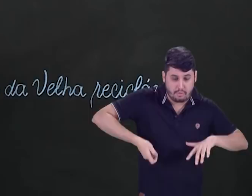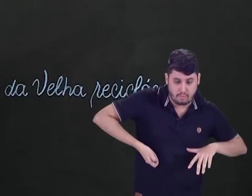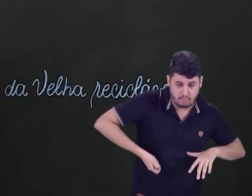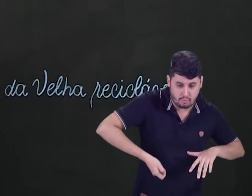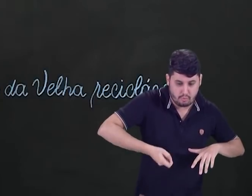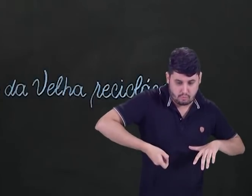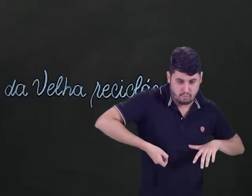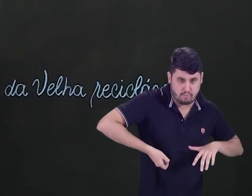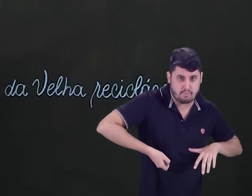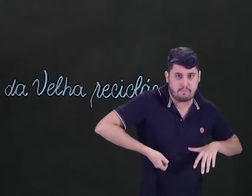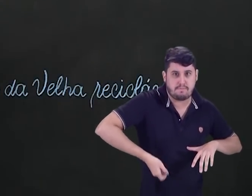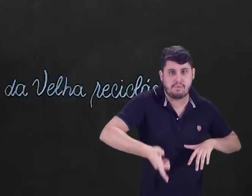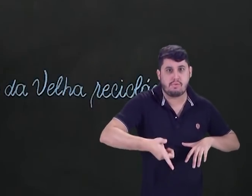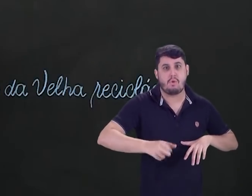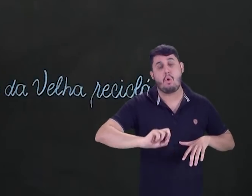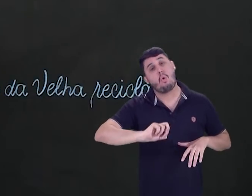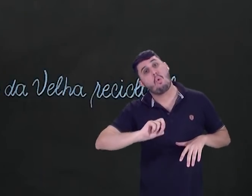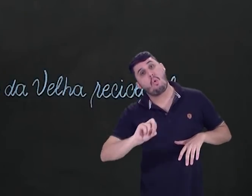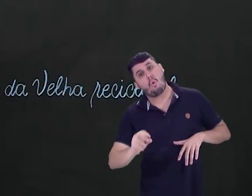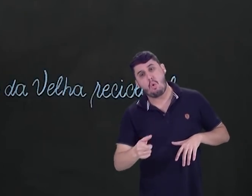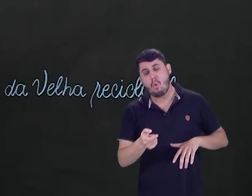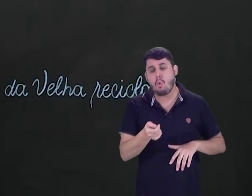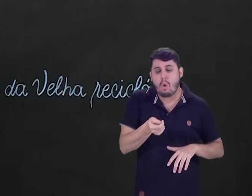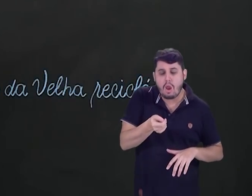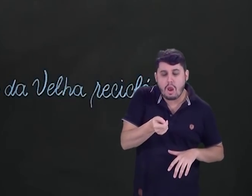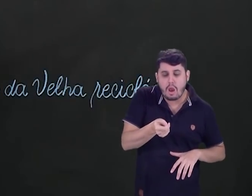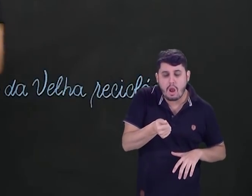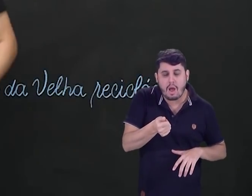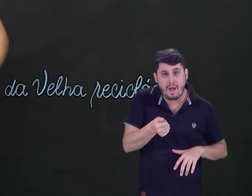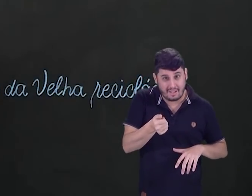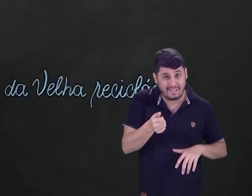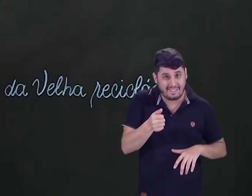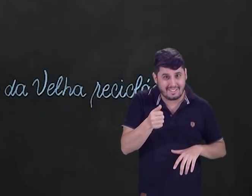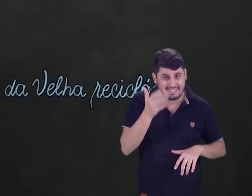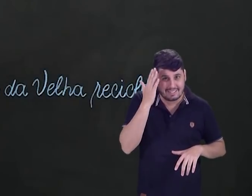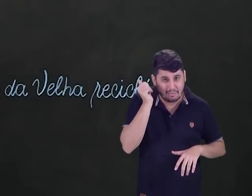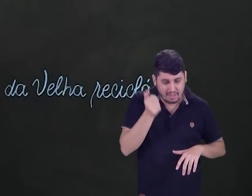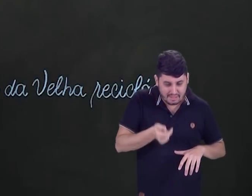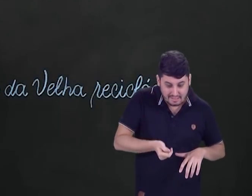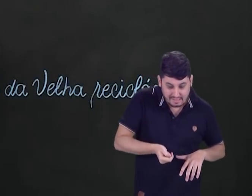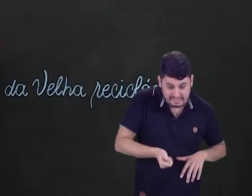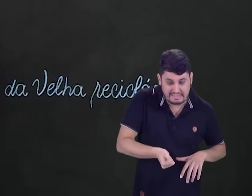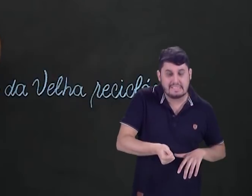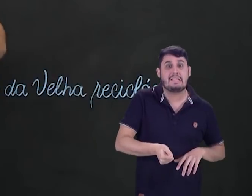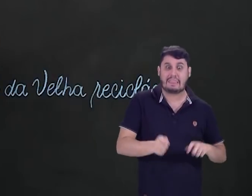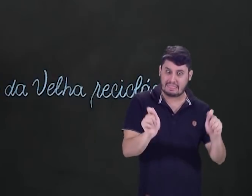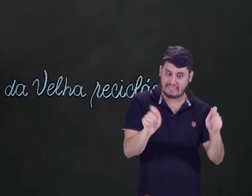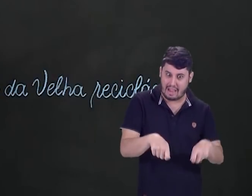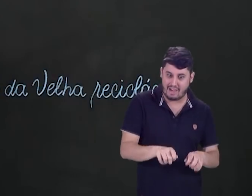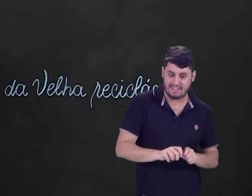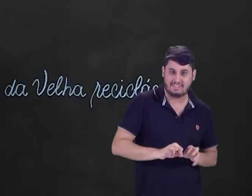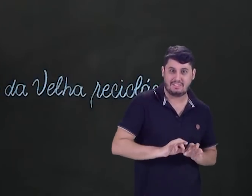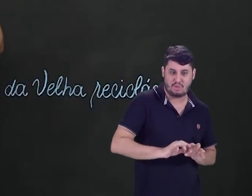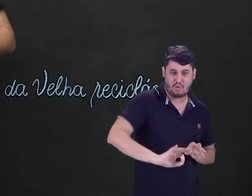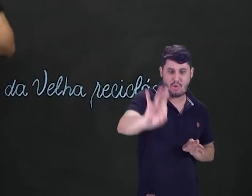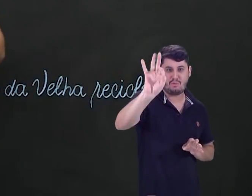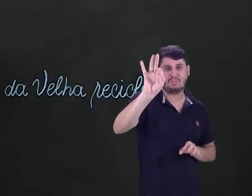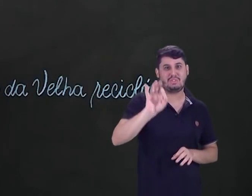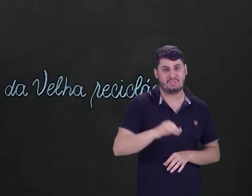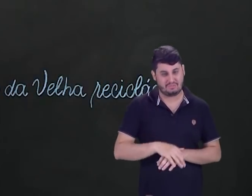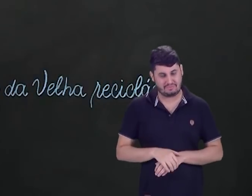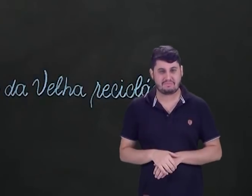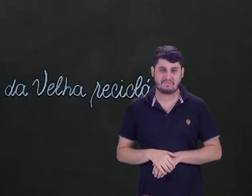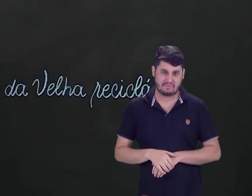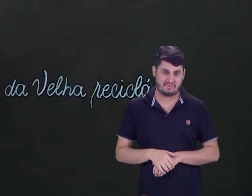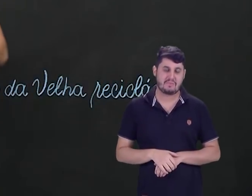famoso peteleco. Vai bater na tampinha aí, ó, mandar a tampinha longe. É assim que a gente vai fazer.